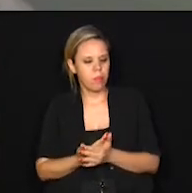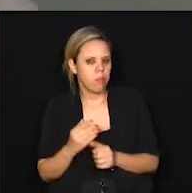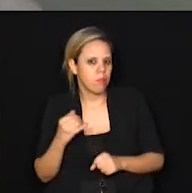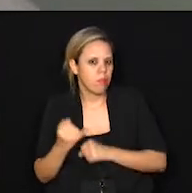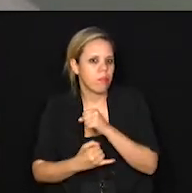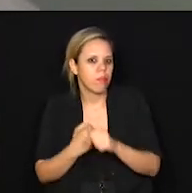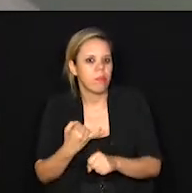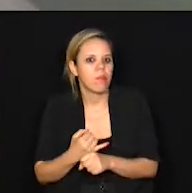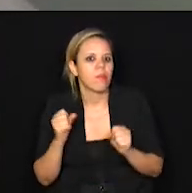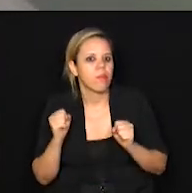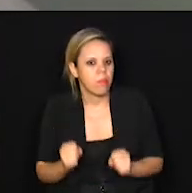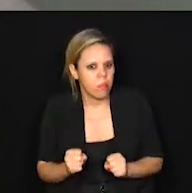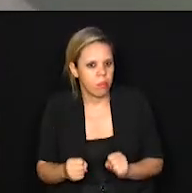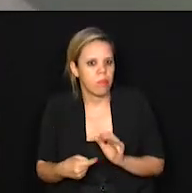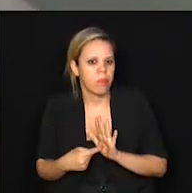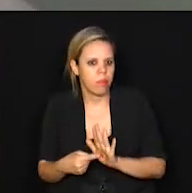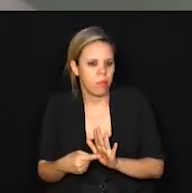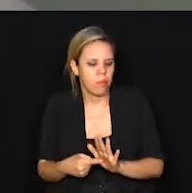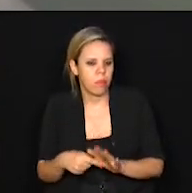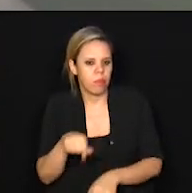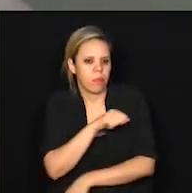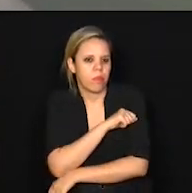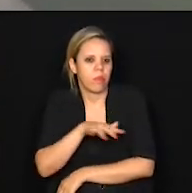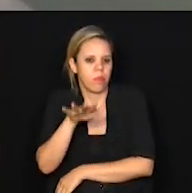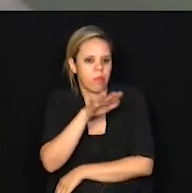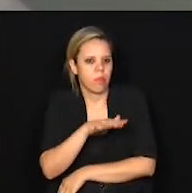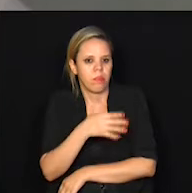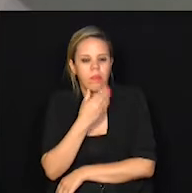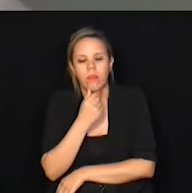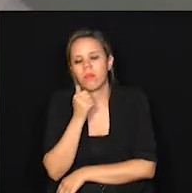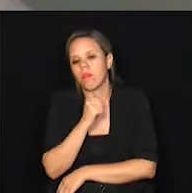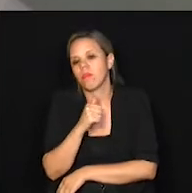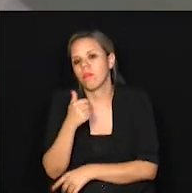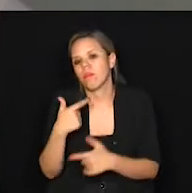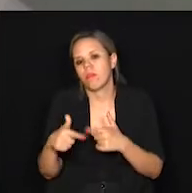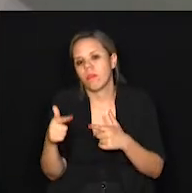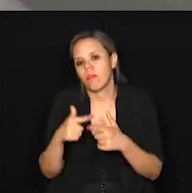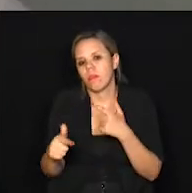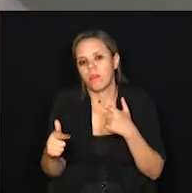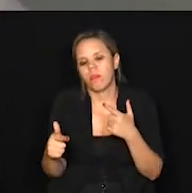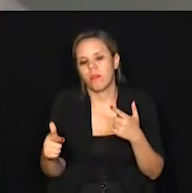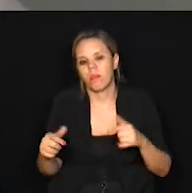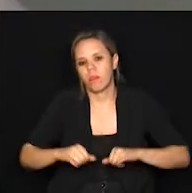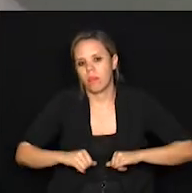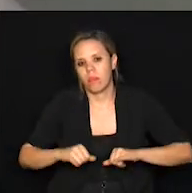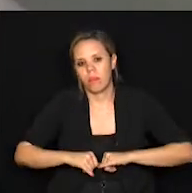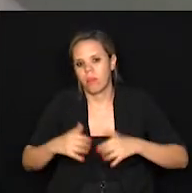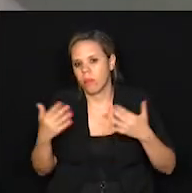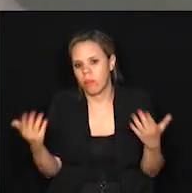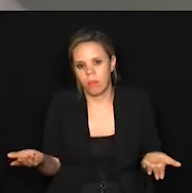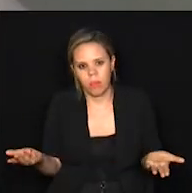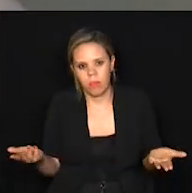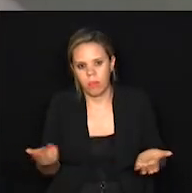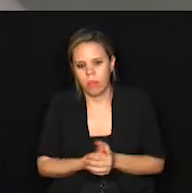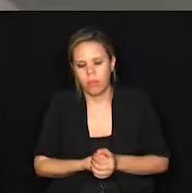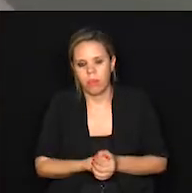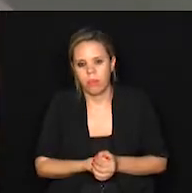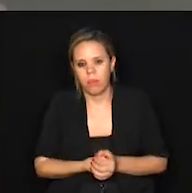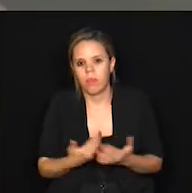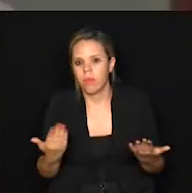educação. Então, o sindicato enviou aqui para nós um comunicado sobre o posicionamento deles em relação a essa